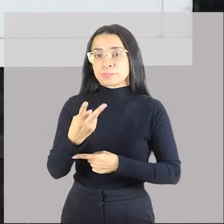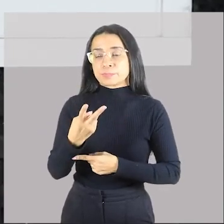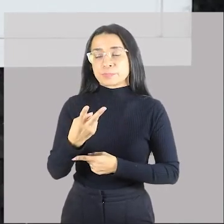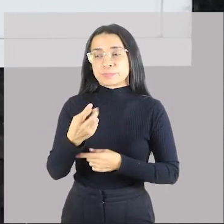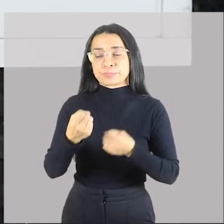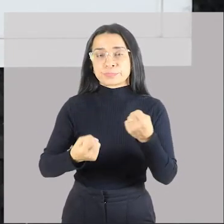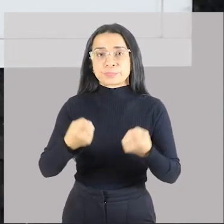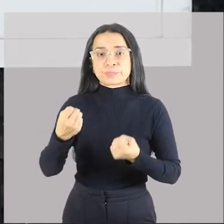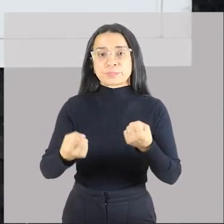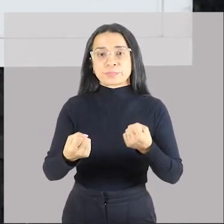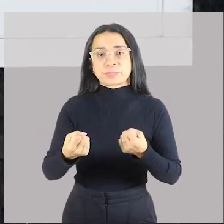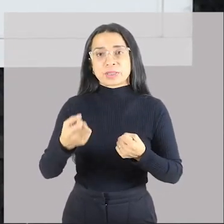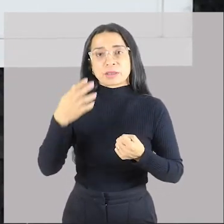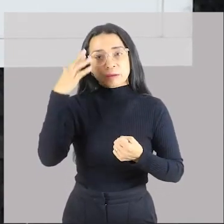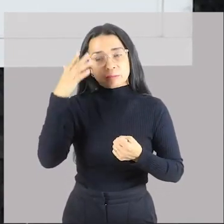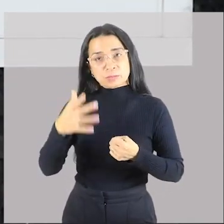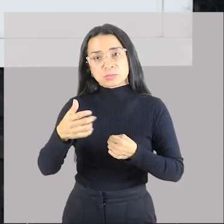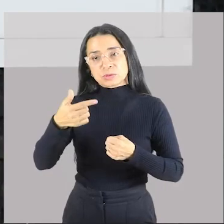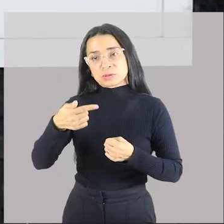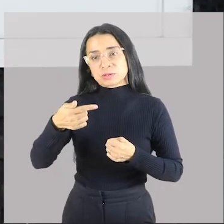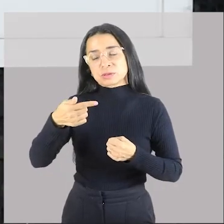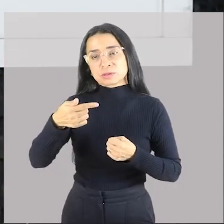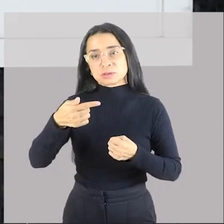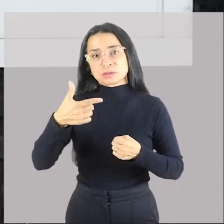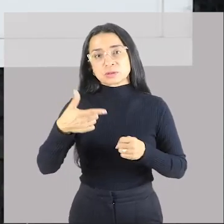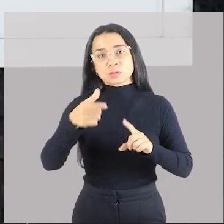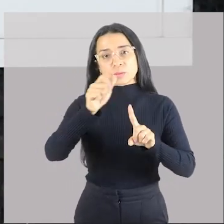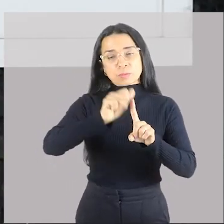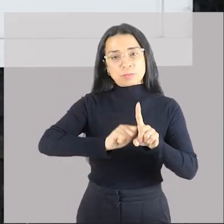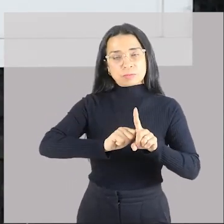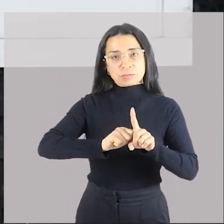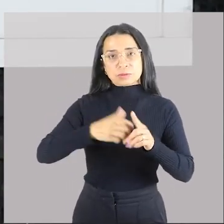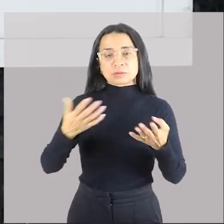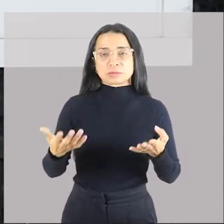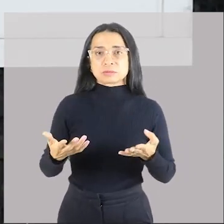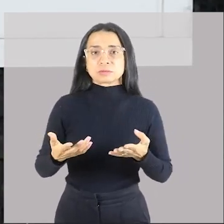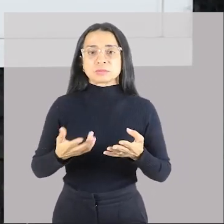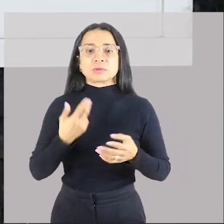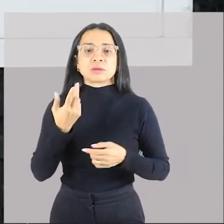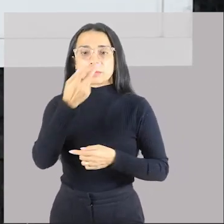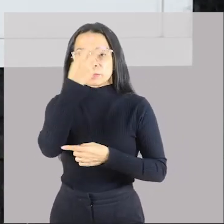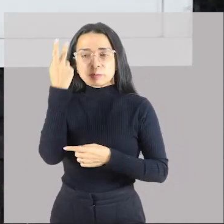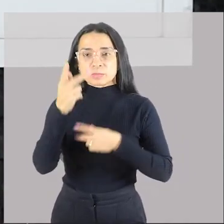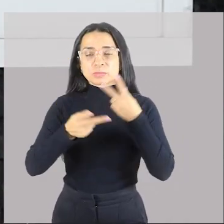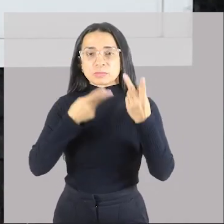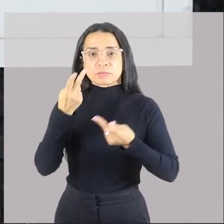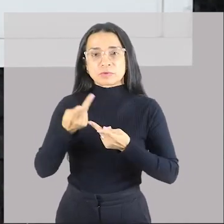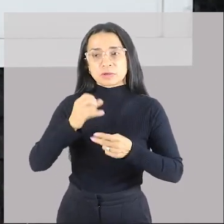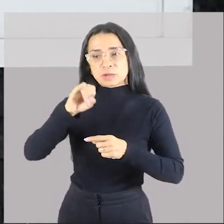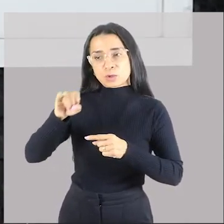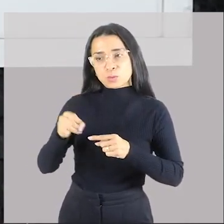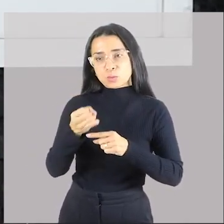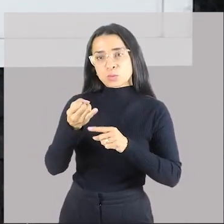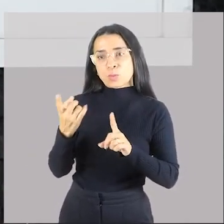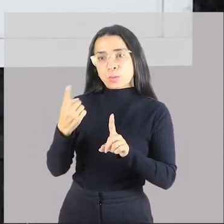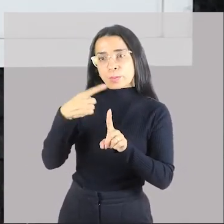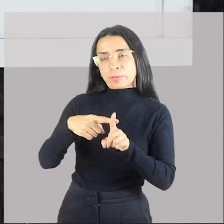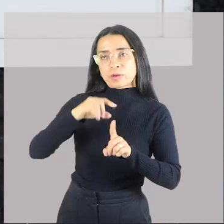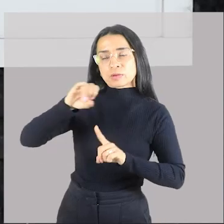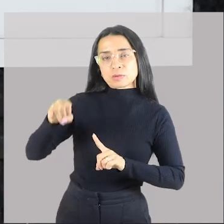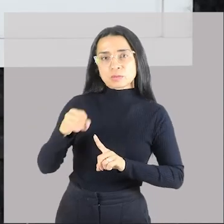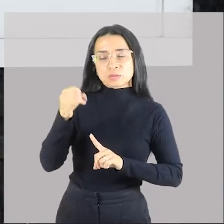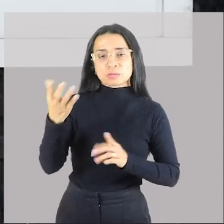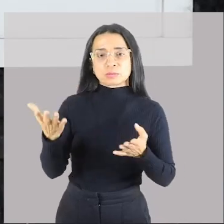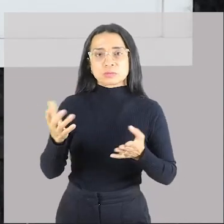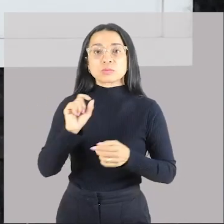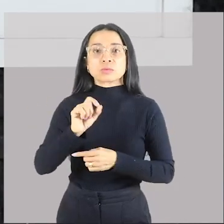Certo? Então, o juro composto, o pessoal fala vulgarmente, né, de juros sobre juros, porque é isso que acontece de